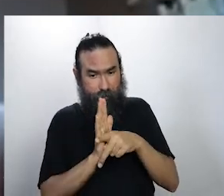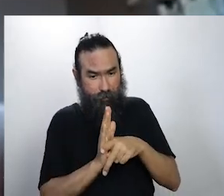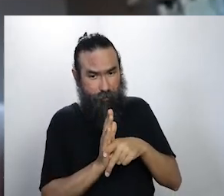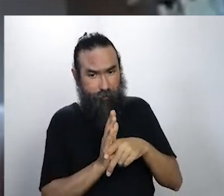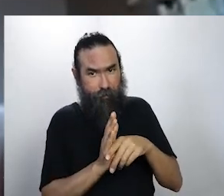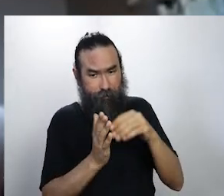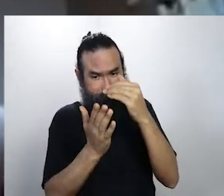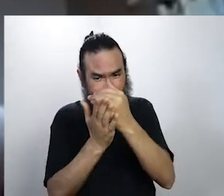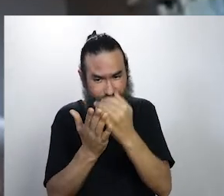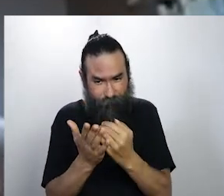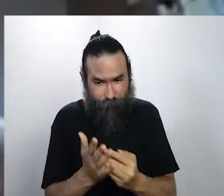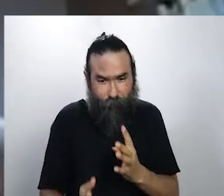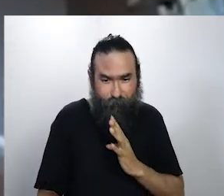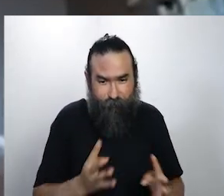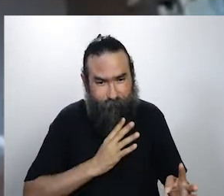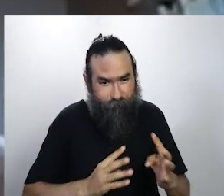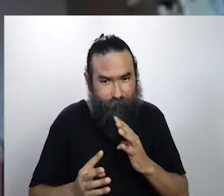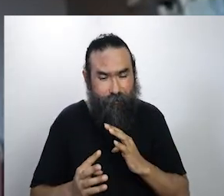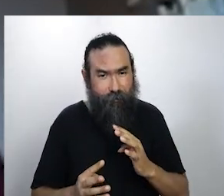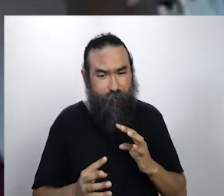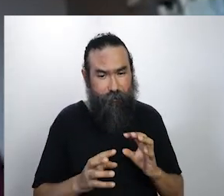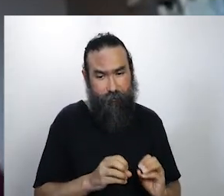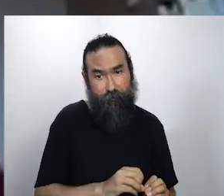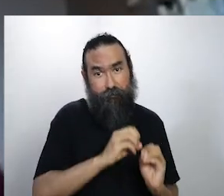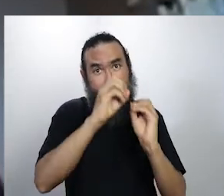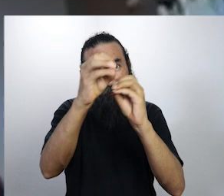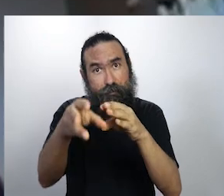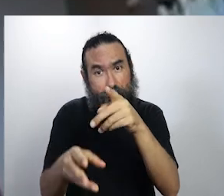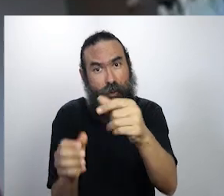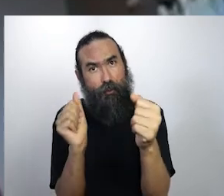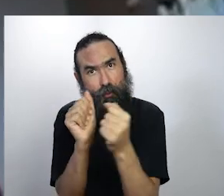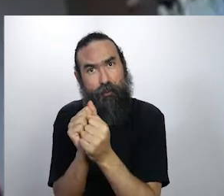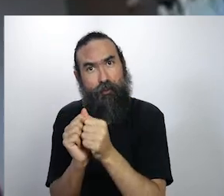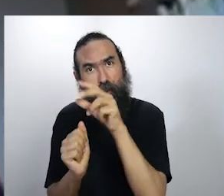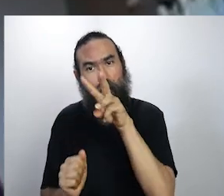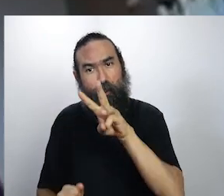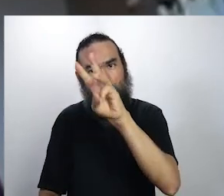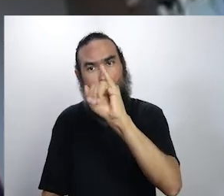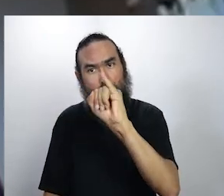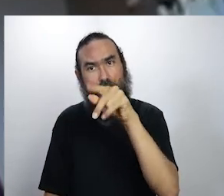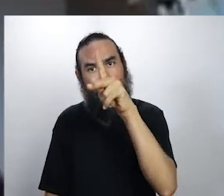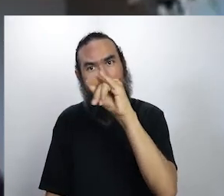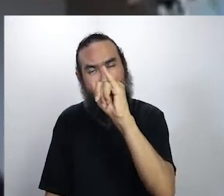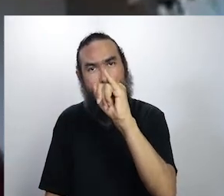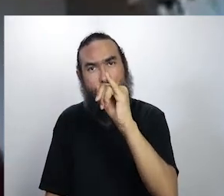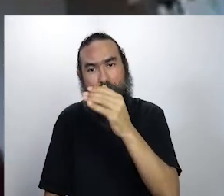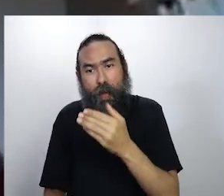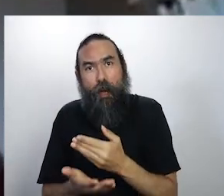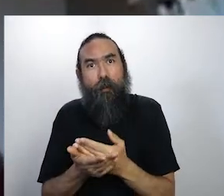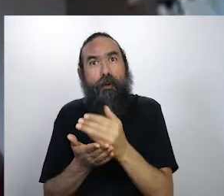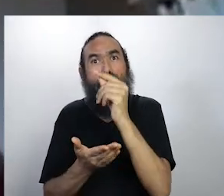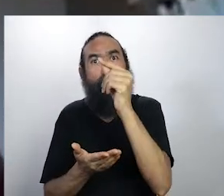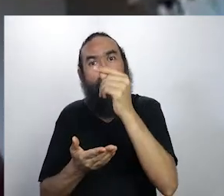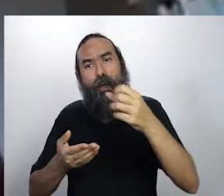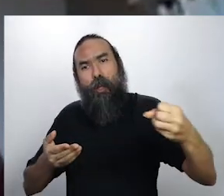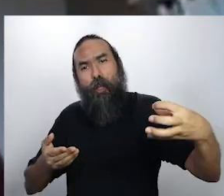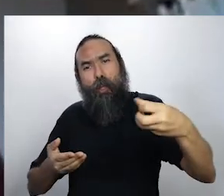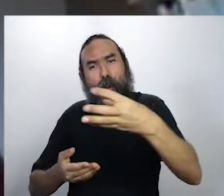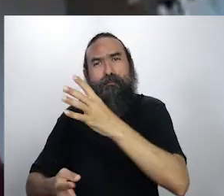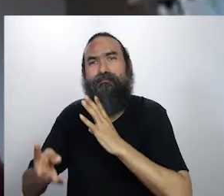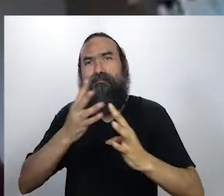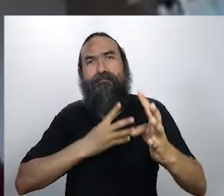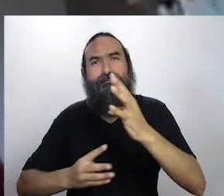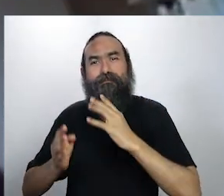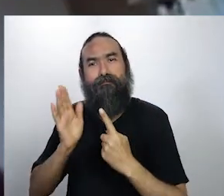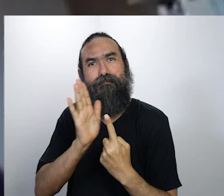ser feitos e a difusão, portanto, educacional, que eu acho que essa preocupação é central mesmo, ela se amplia muito, né? Porque